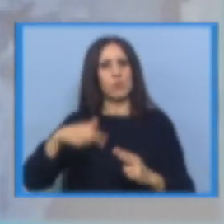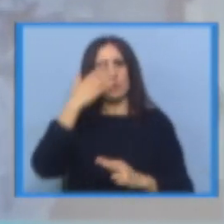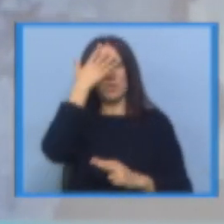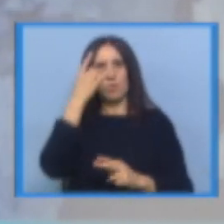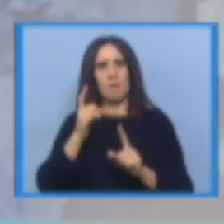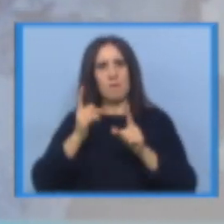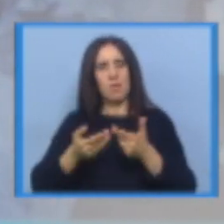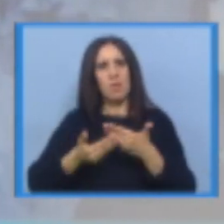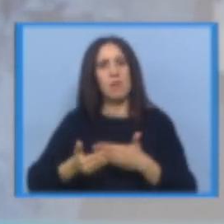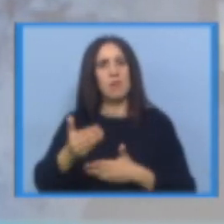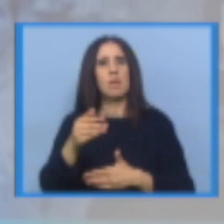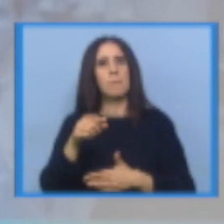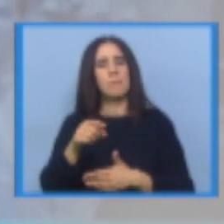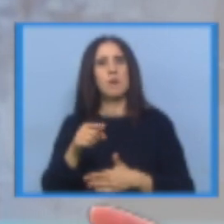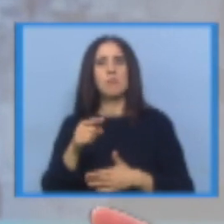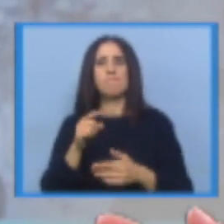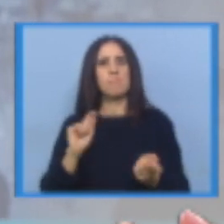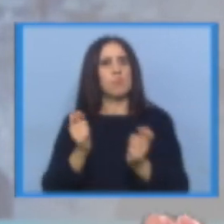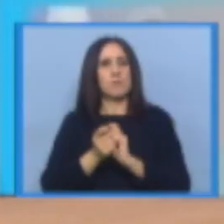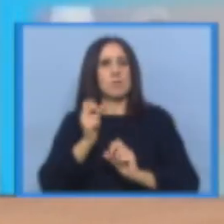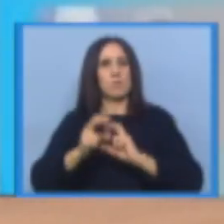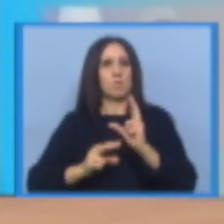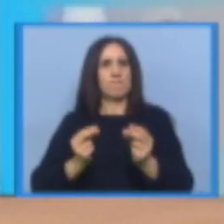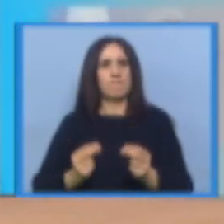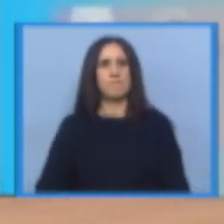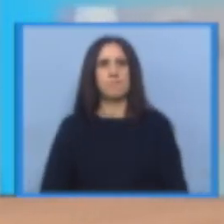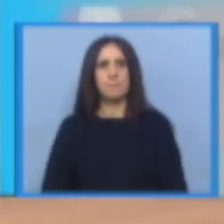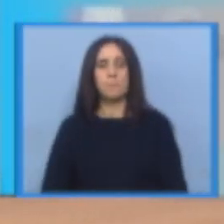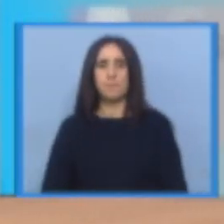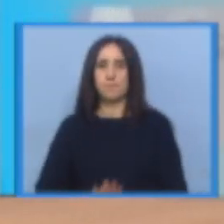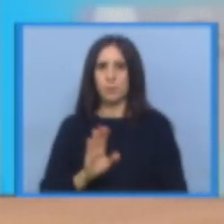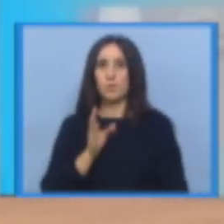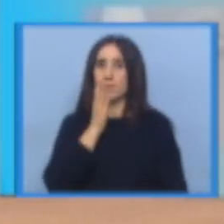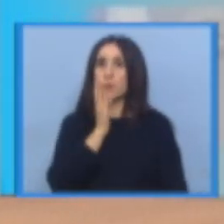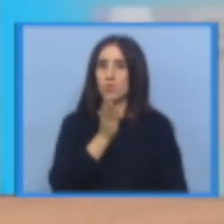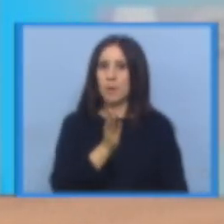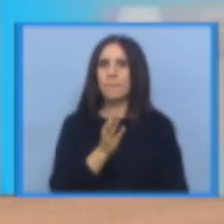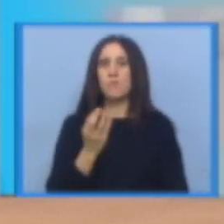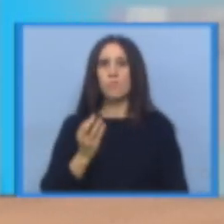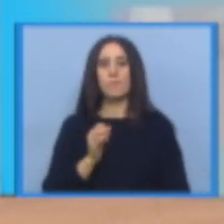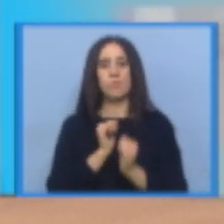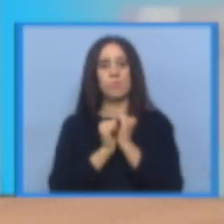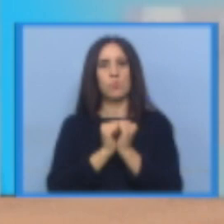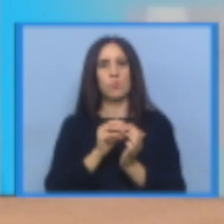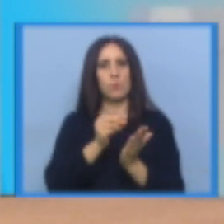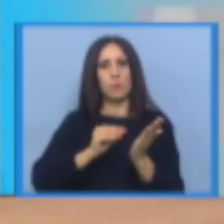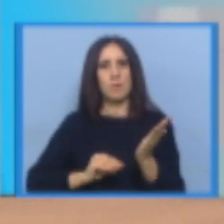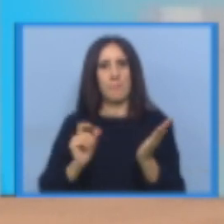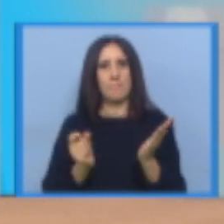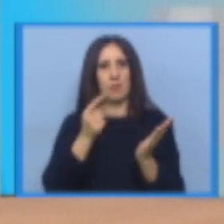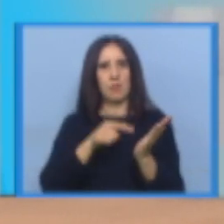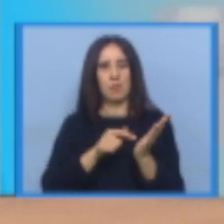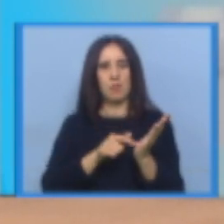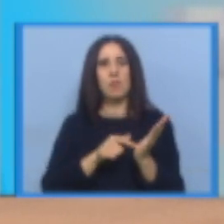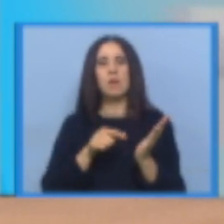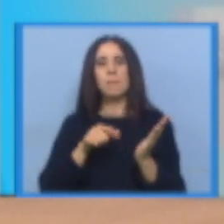para esse processo de renovação? Pronto, como já referi, de facto esteve a ser trabalhado um primeiro documento para